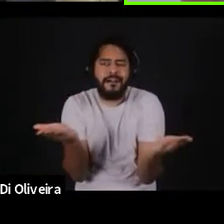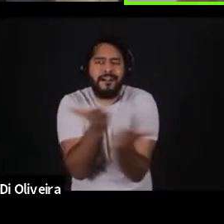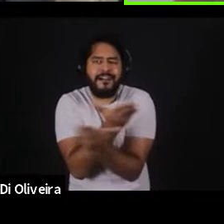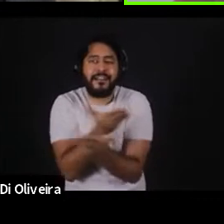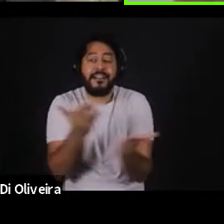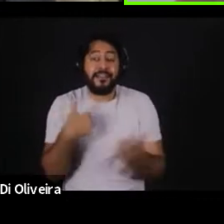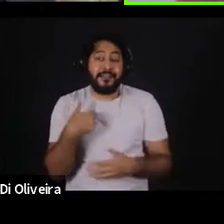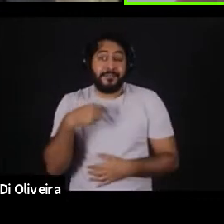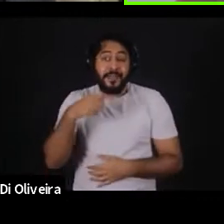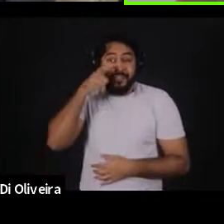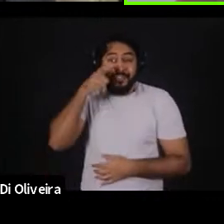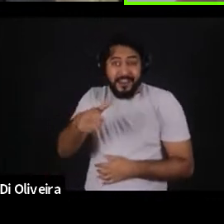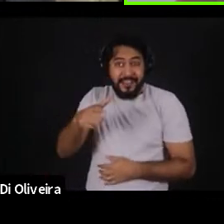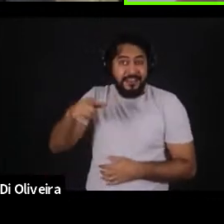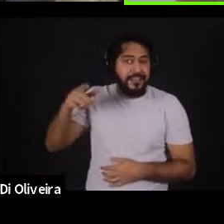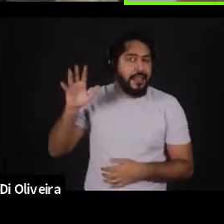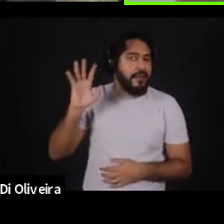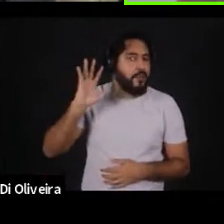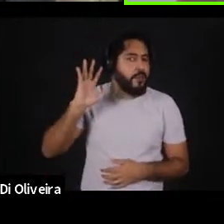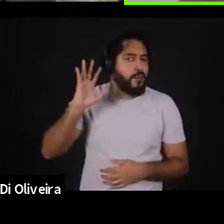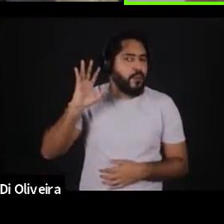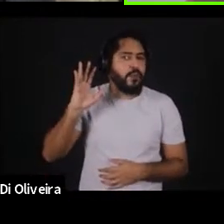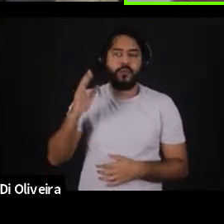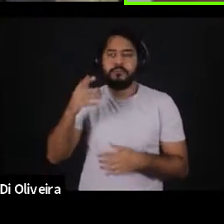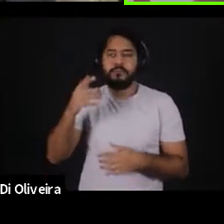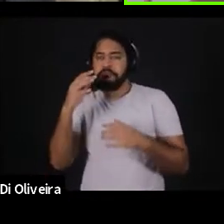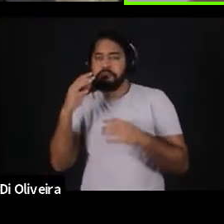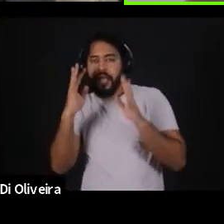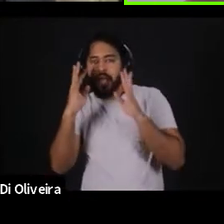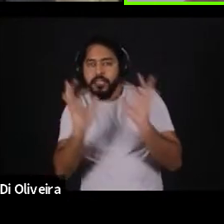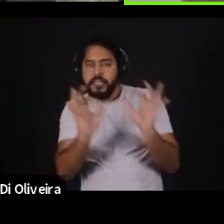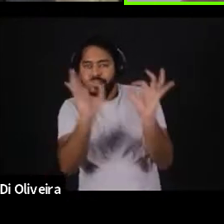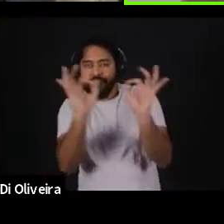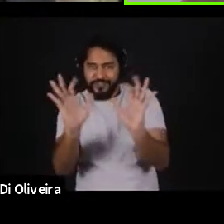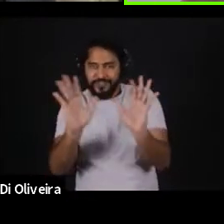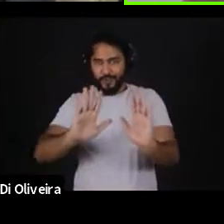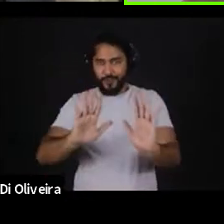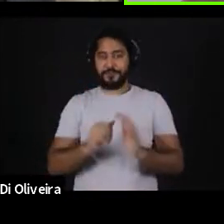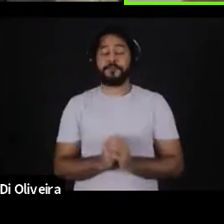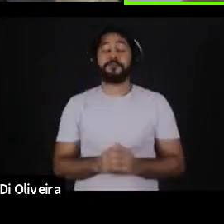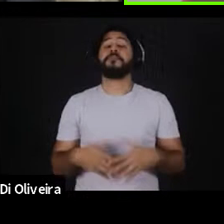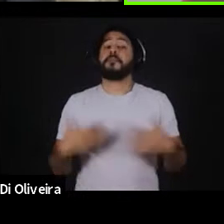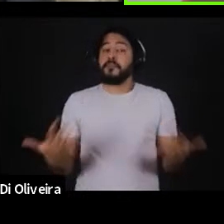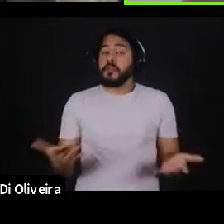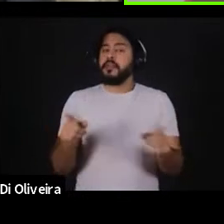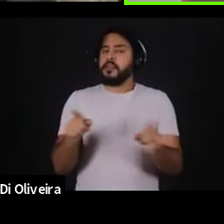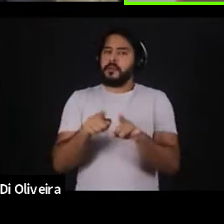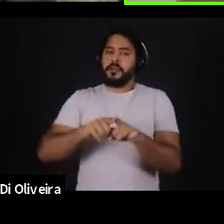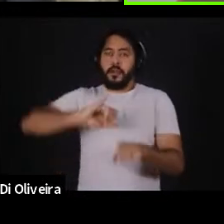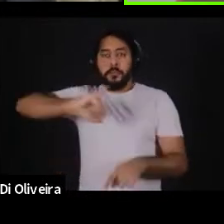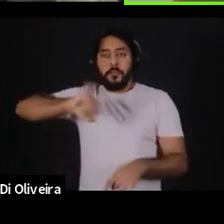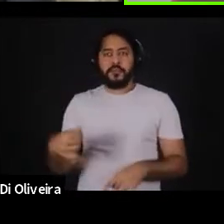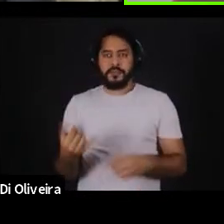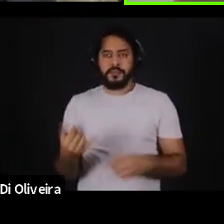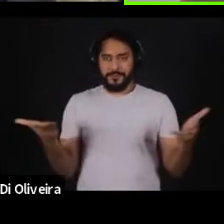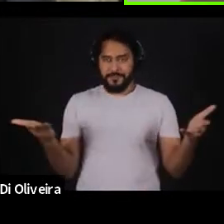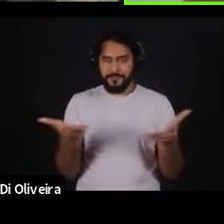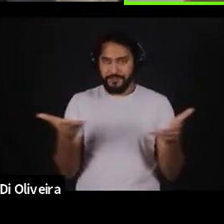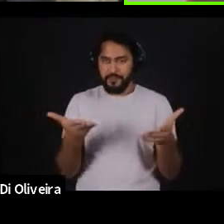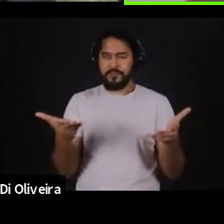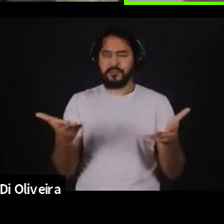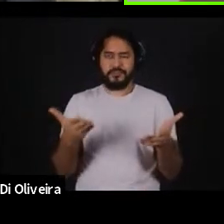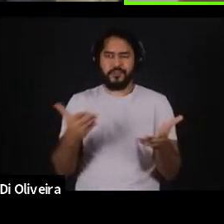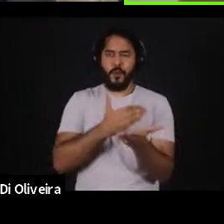escutar do que qualquer coisa, mas aproveitando, então, fazendo uma breve